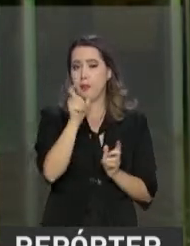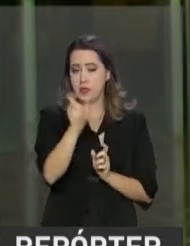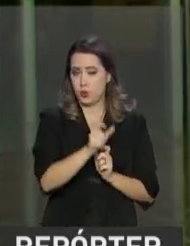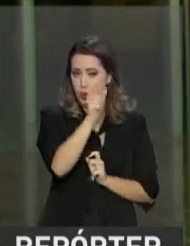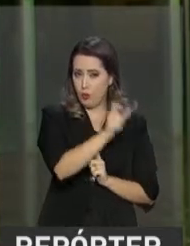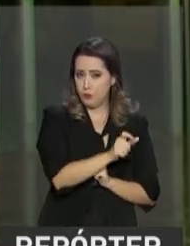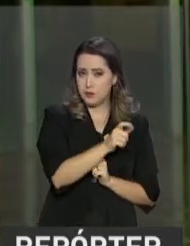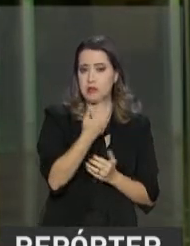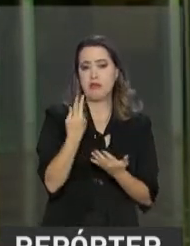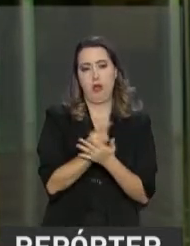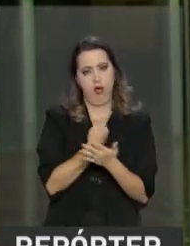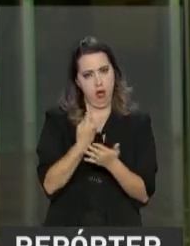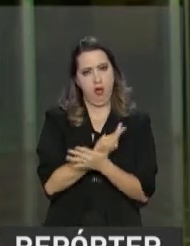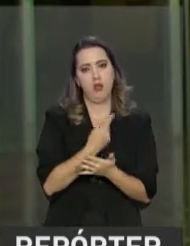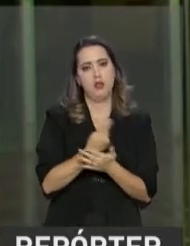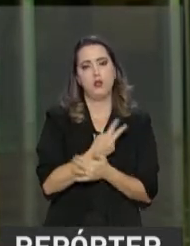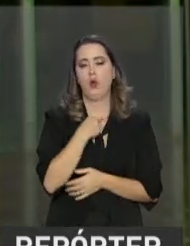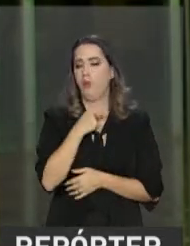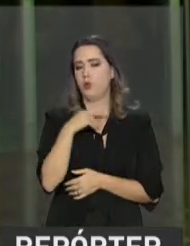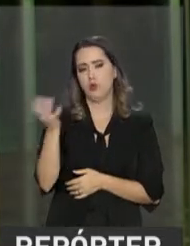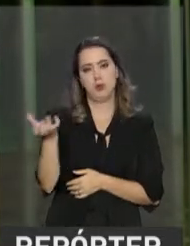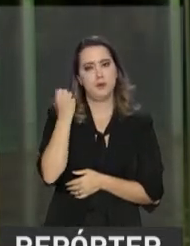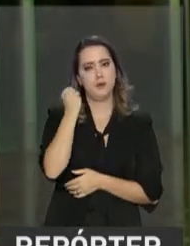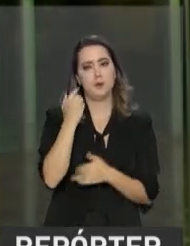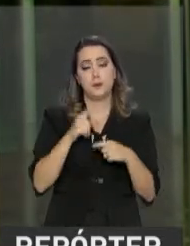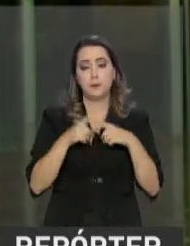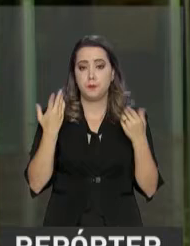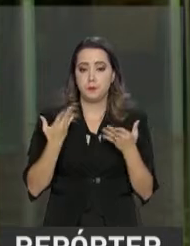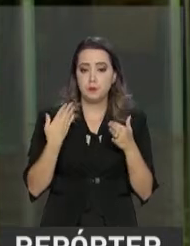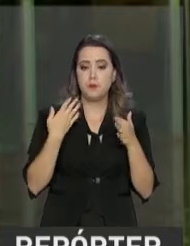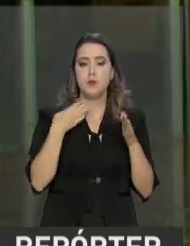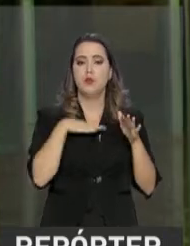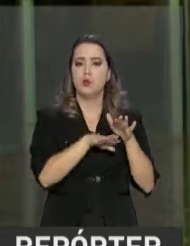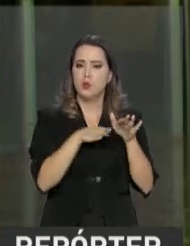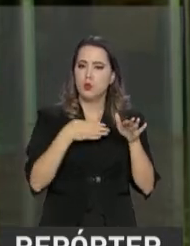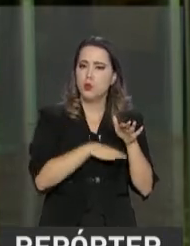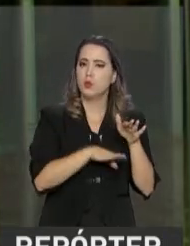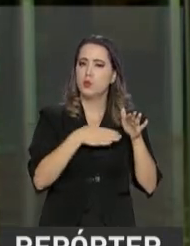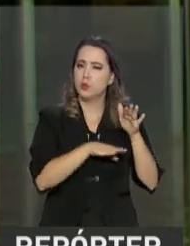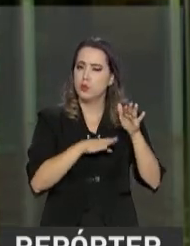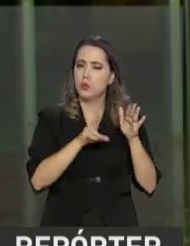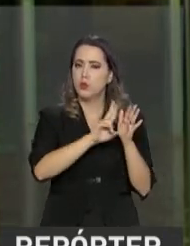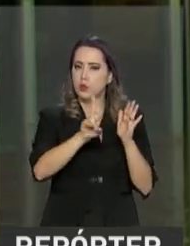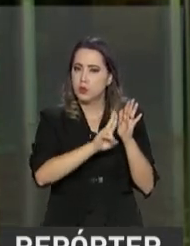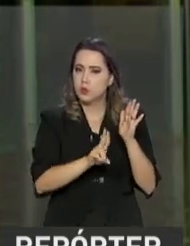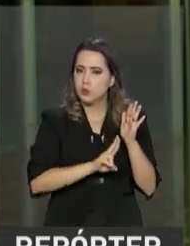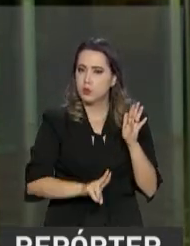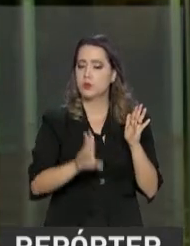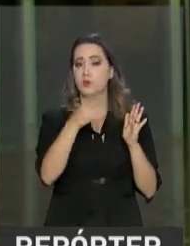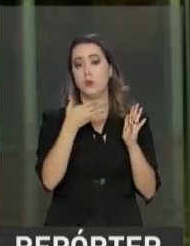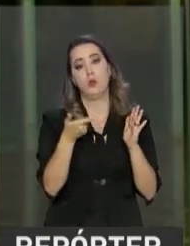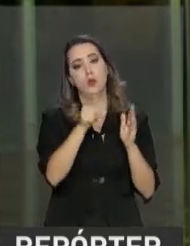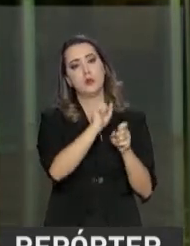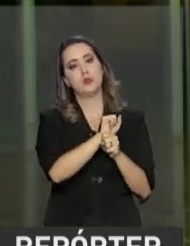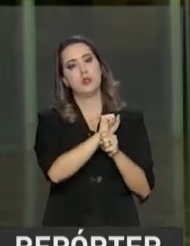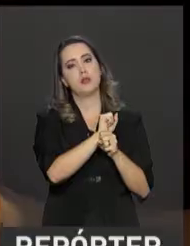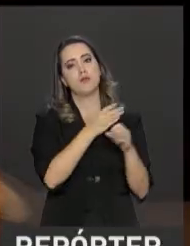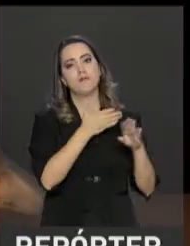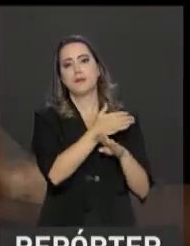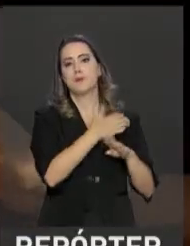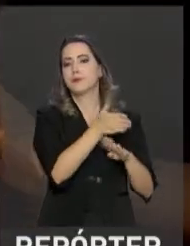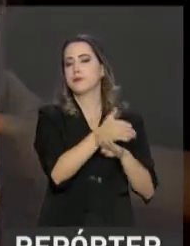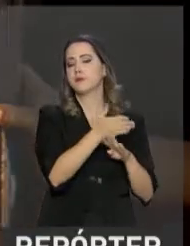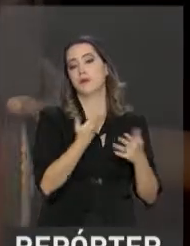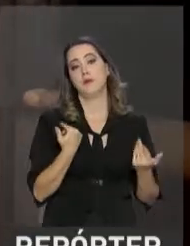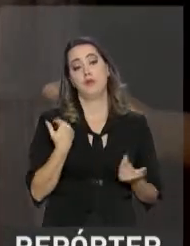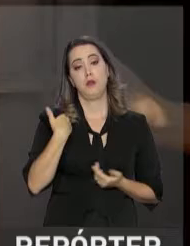programa mas recebiam o benefício e assim incluir outras que tinham direito mas estavam de fora do programa em